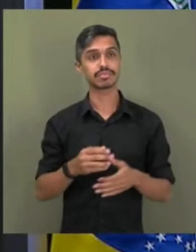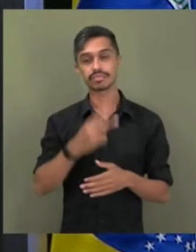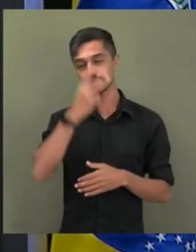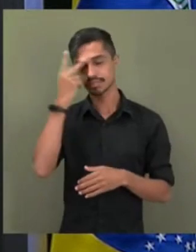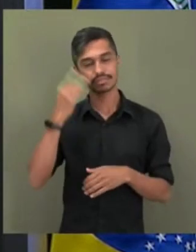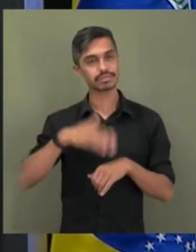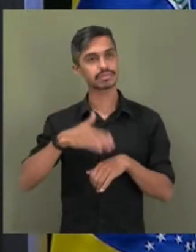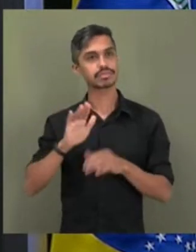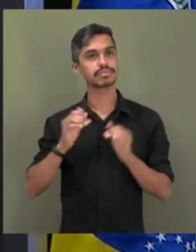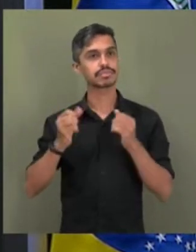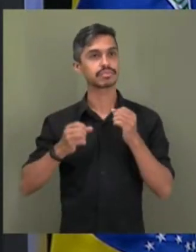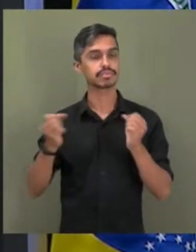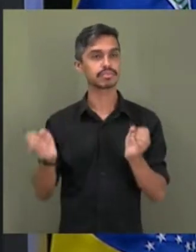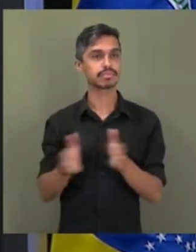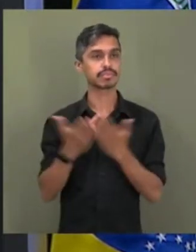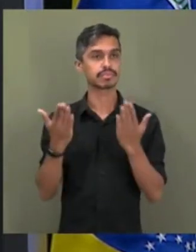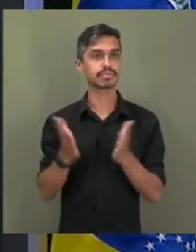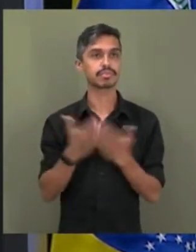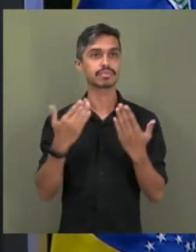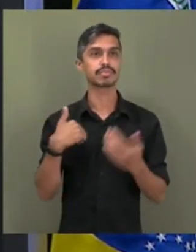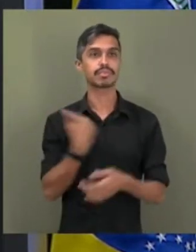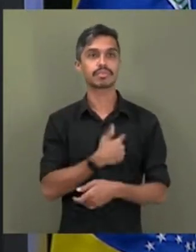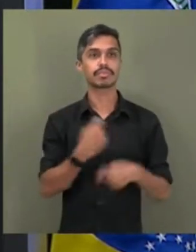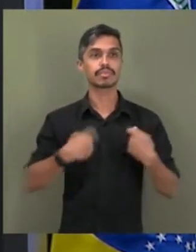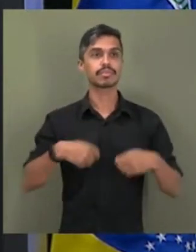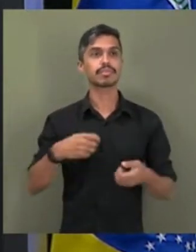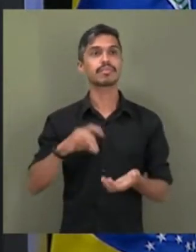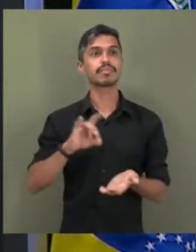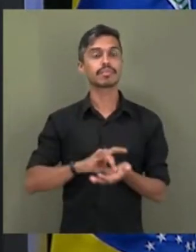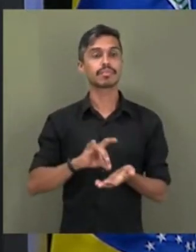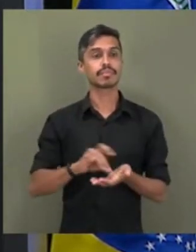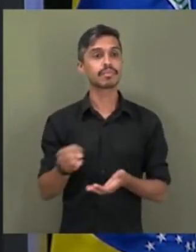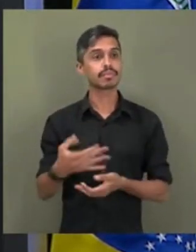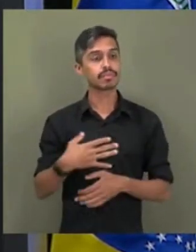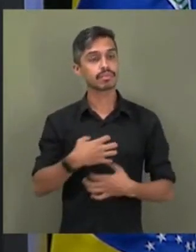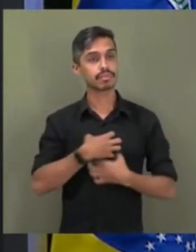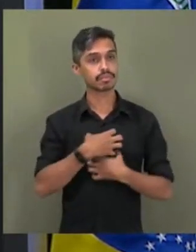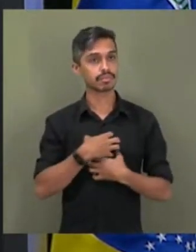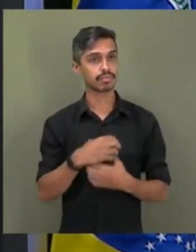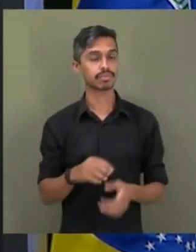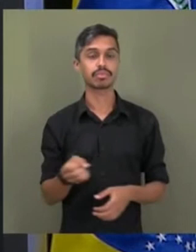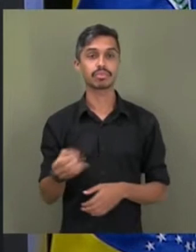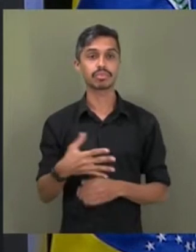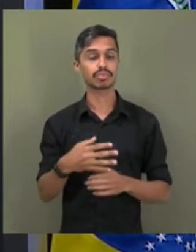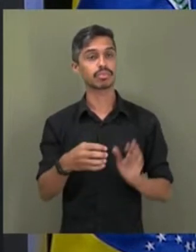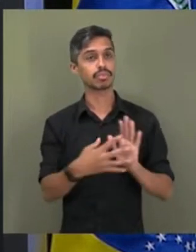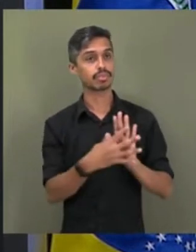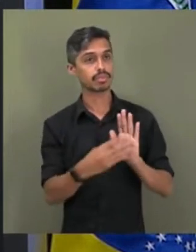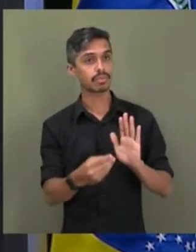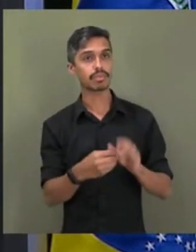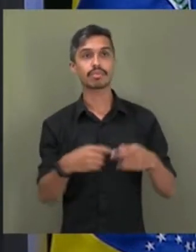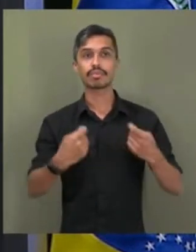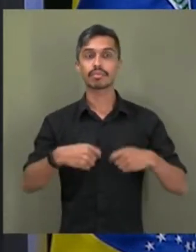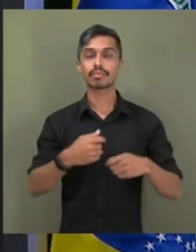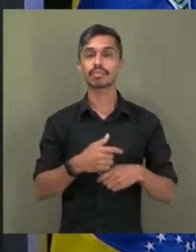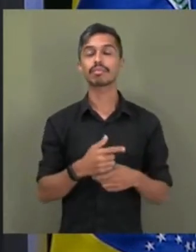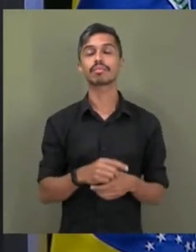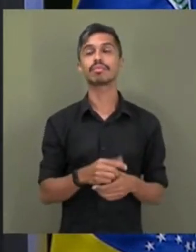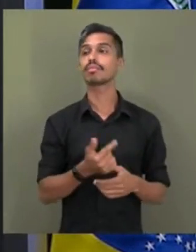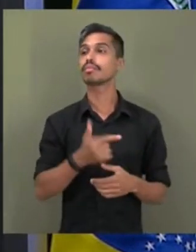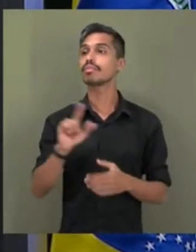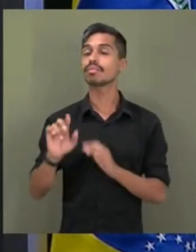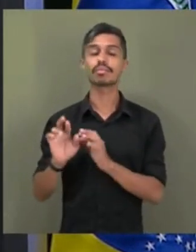do Brasil. Então, nós precisamos efetivamente de um novo modelo. Esse novo modelo tem outras